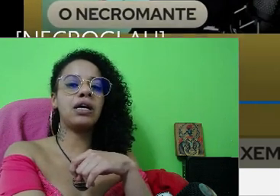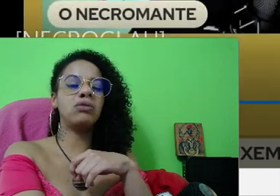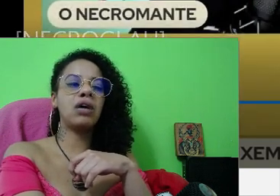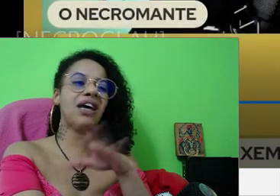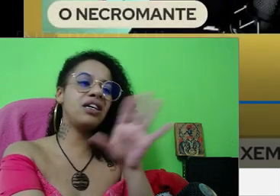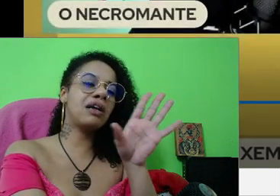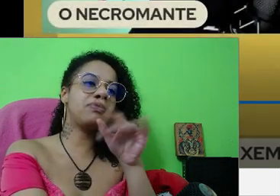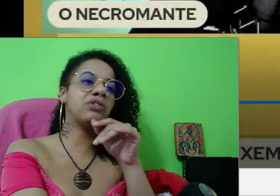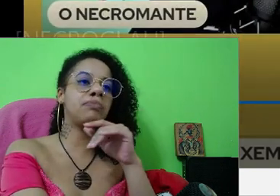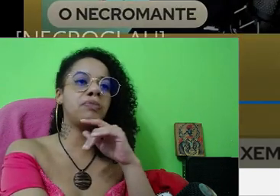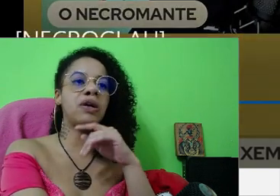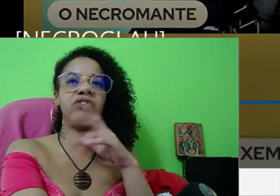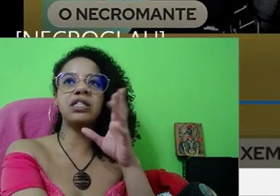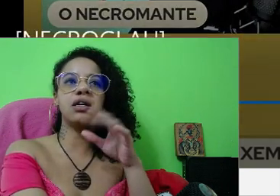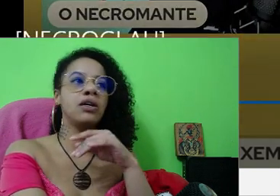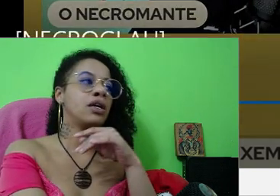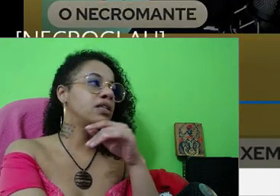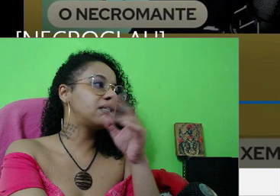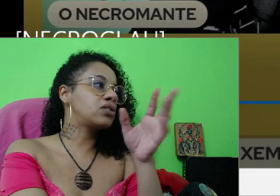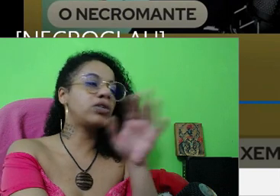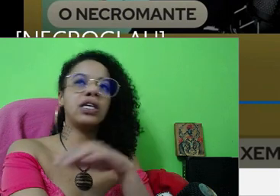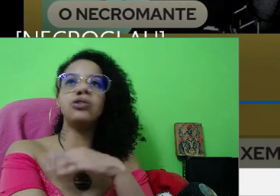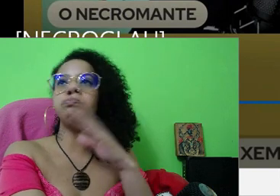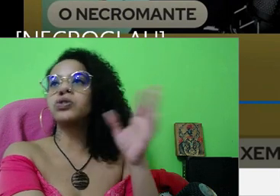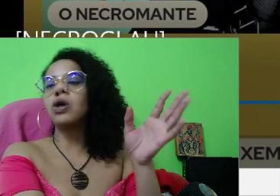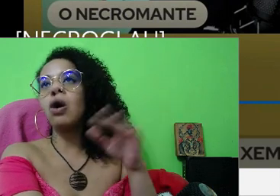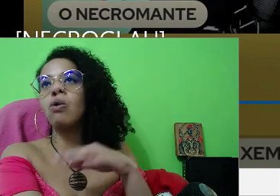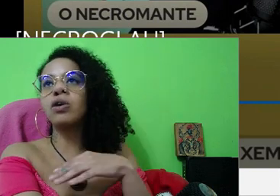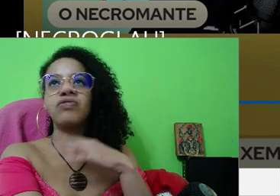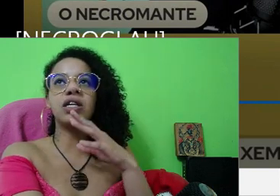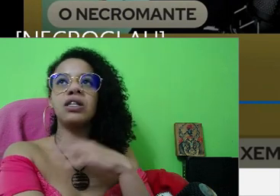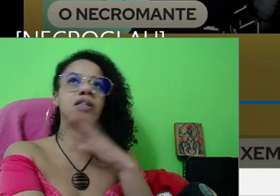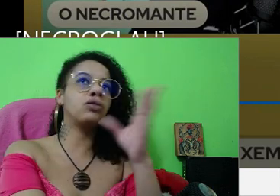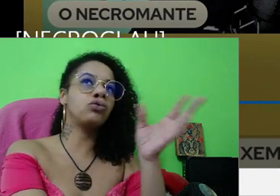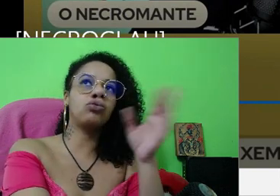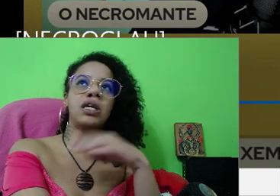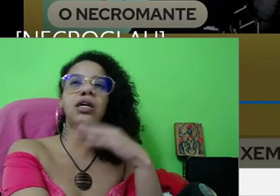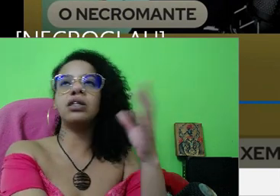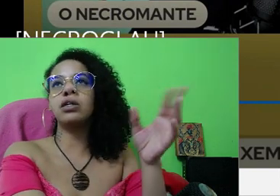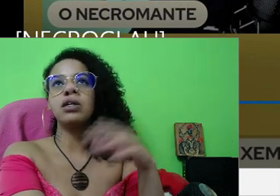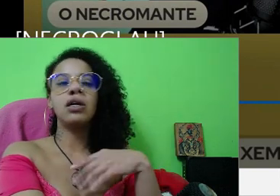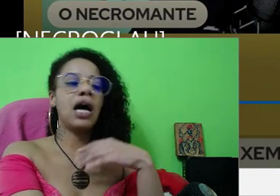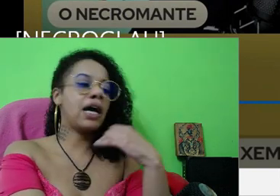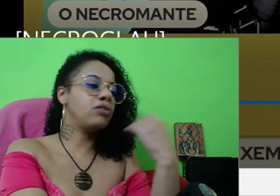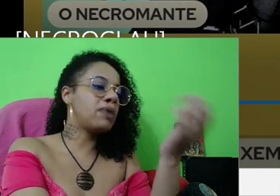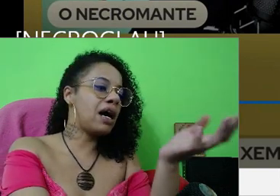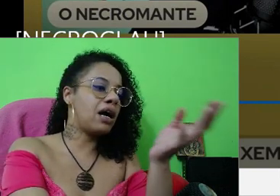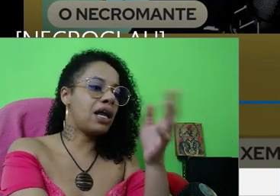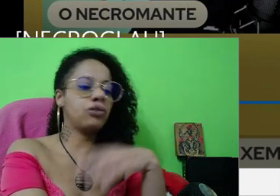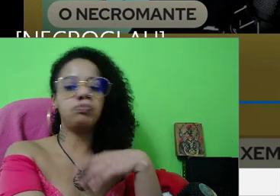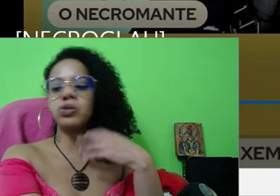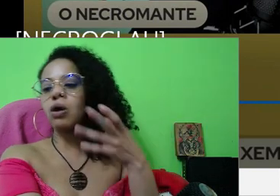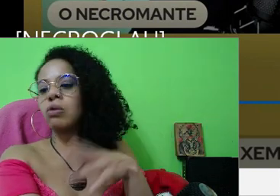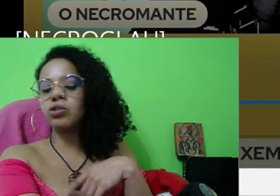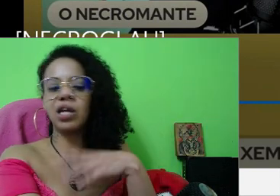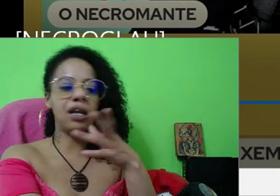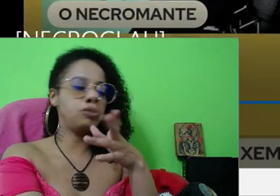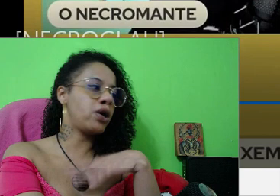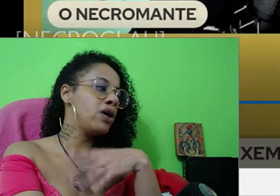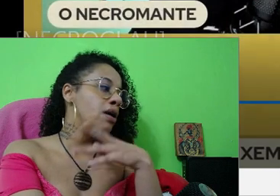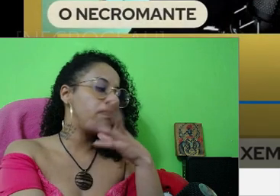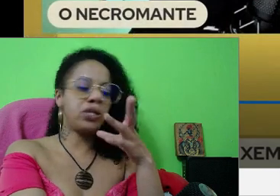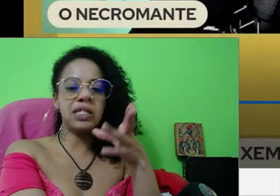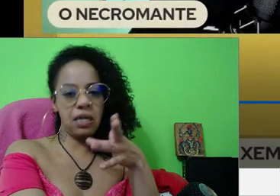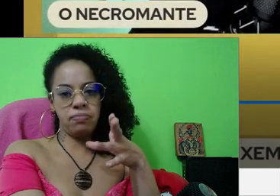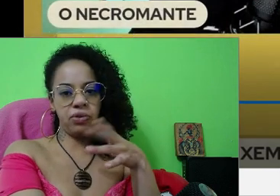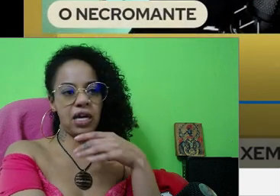complicado aí dá para usar mesmo a referência dessas coisas aí do PSOL que fica tretando no Twitter aí uma aula do PSOL com